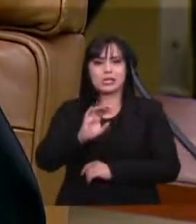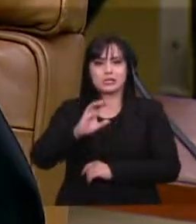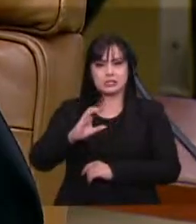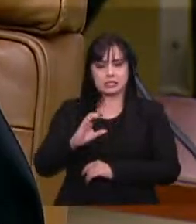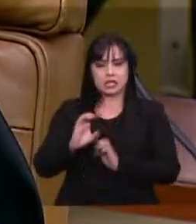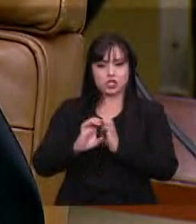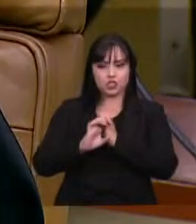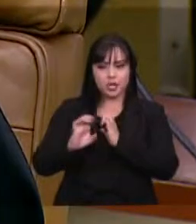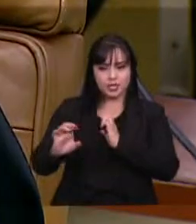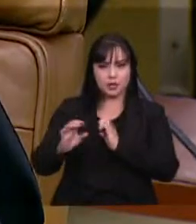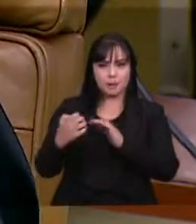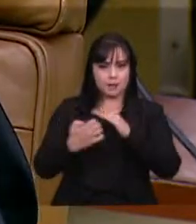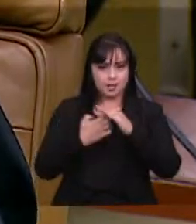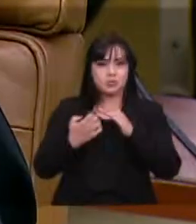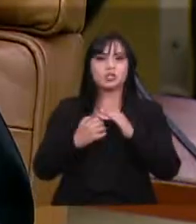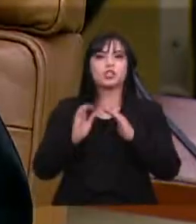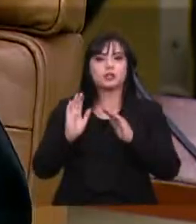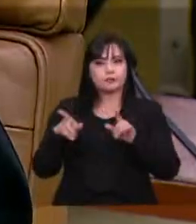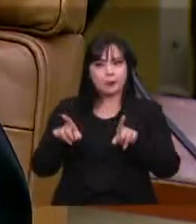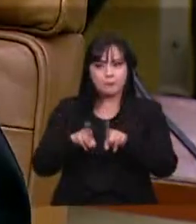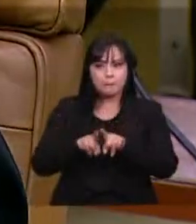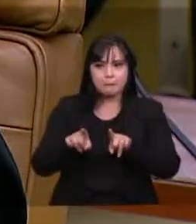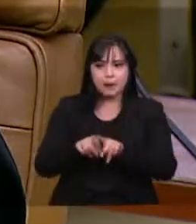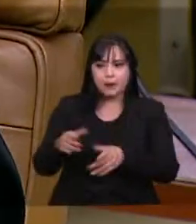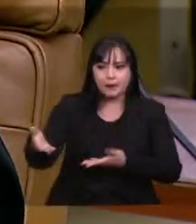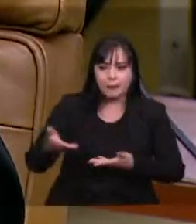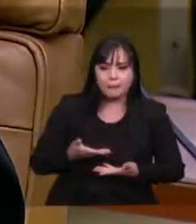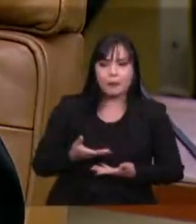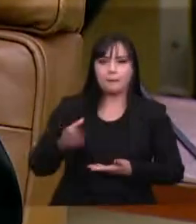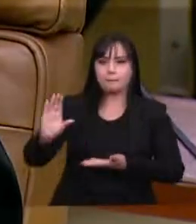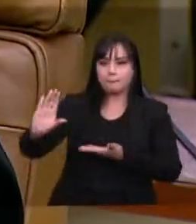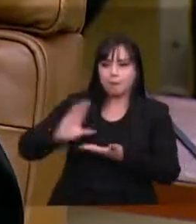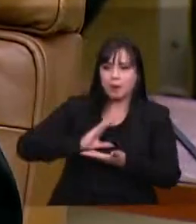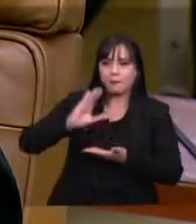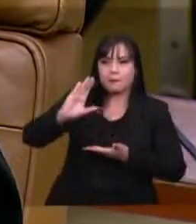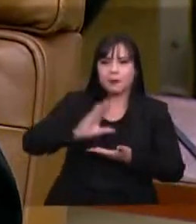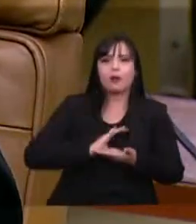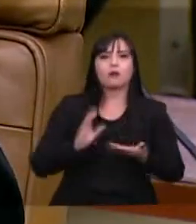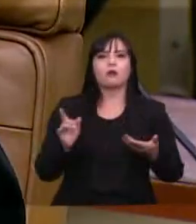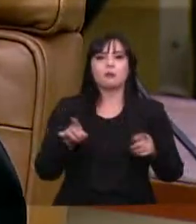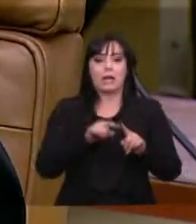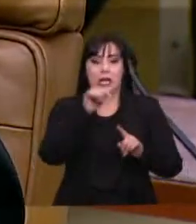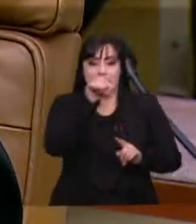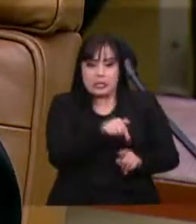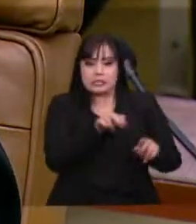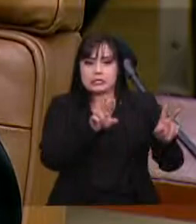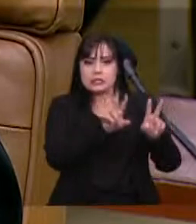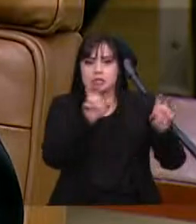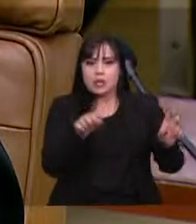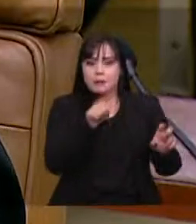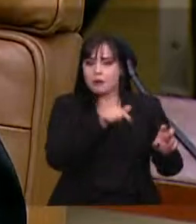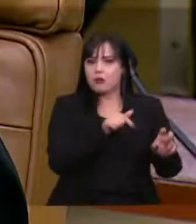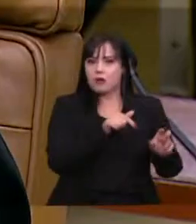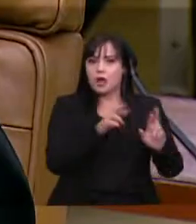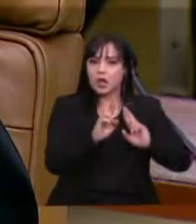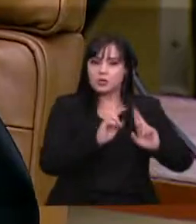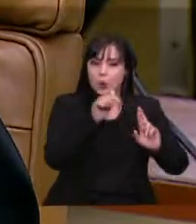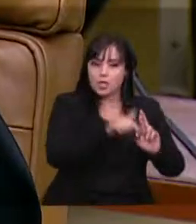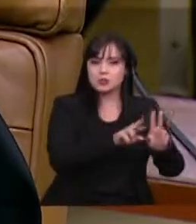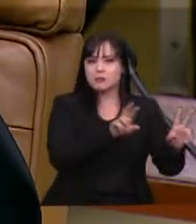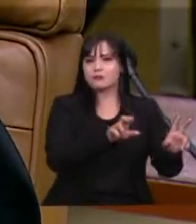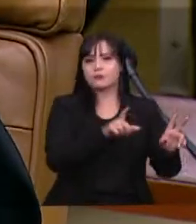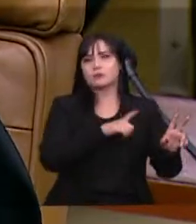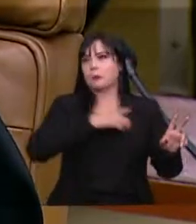das quais se beneficiavam entendo que neste ponto e em relação a ele não há nos altos